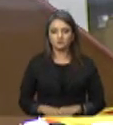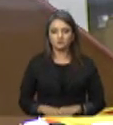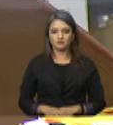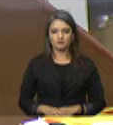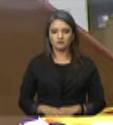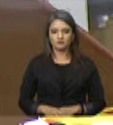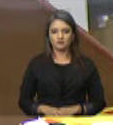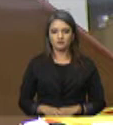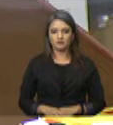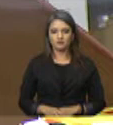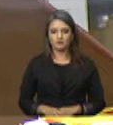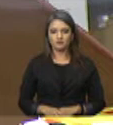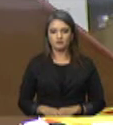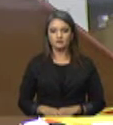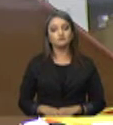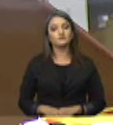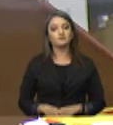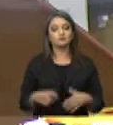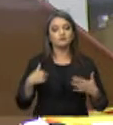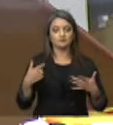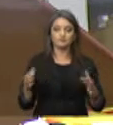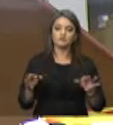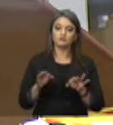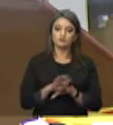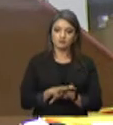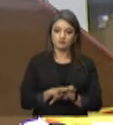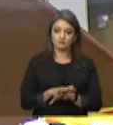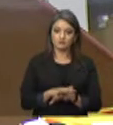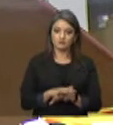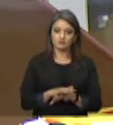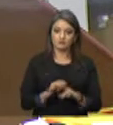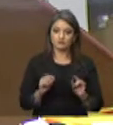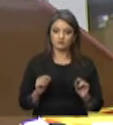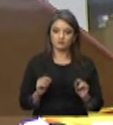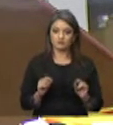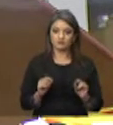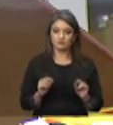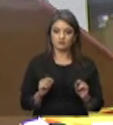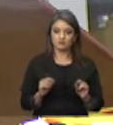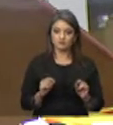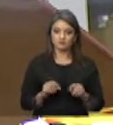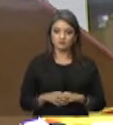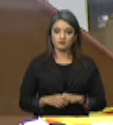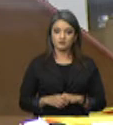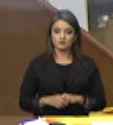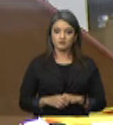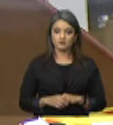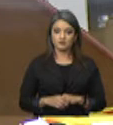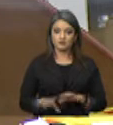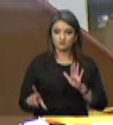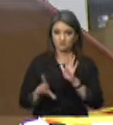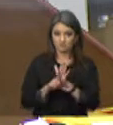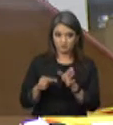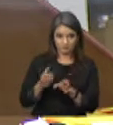e em Pauta ação no recurso extraordinário 84 3989 recorrente